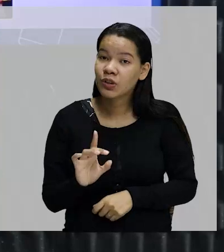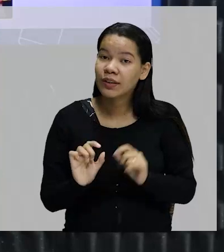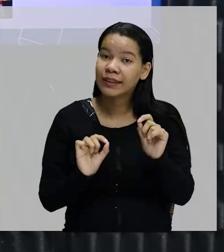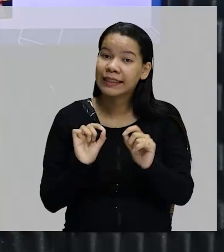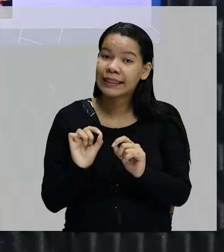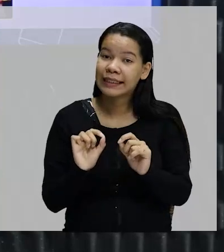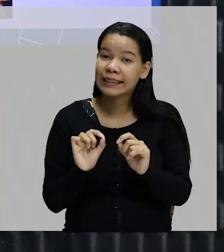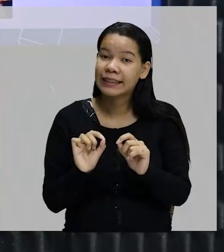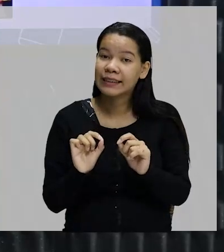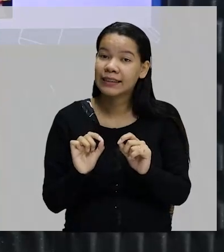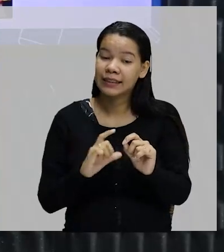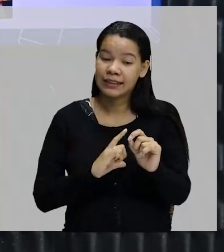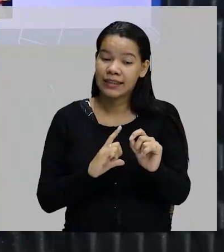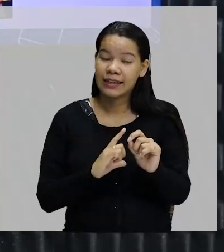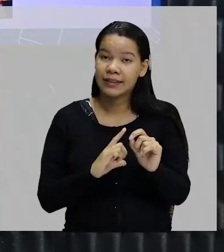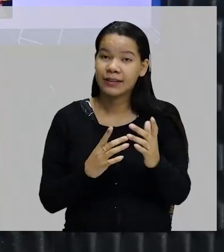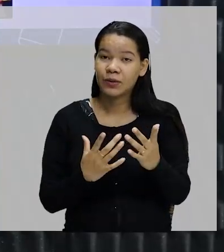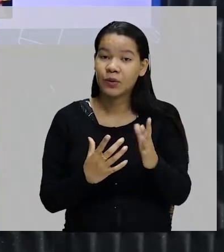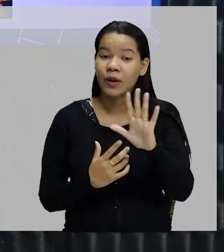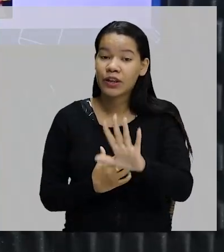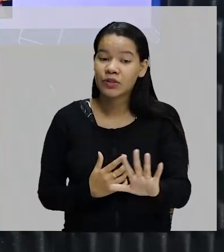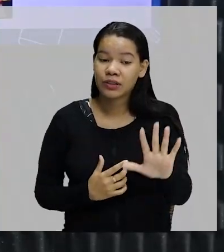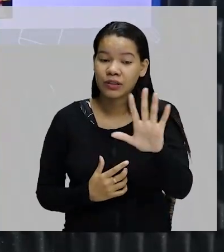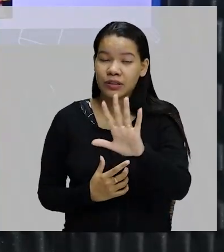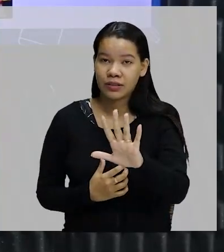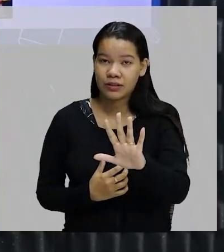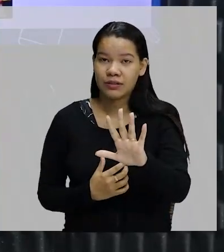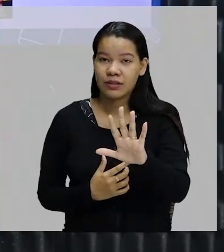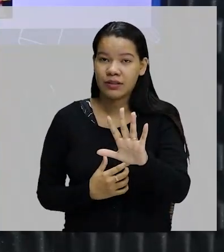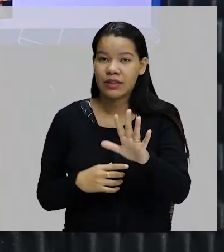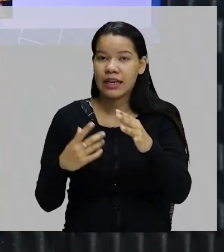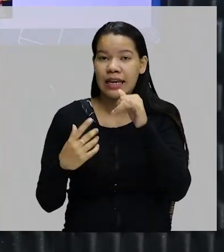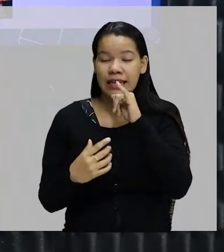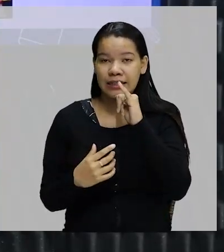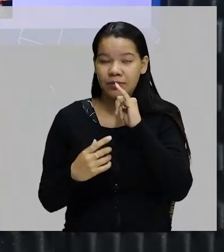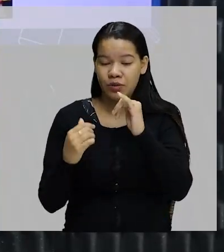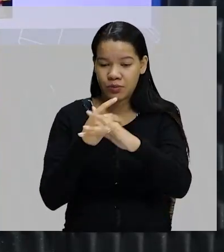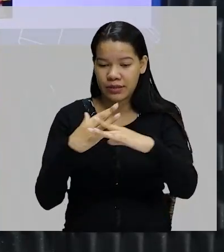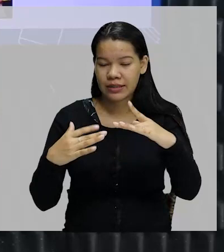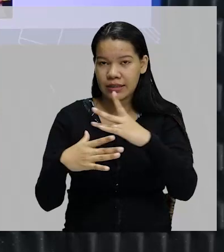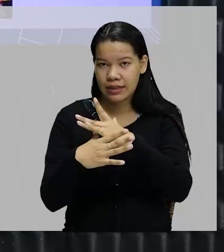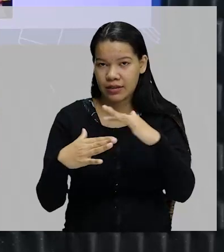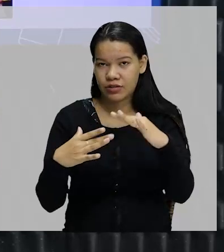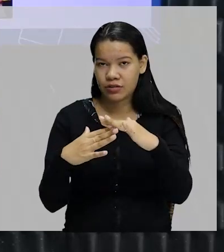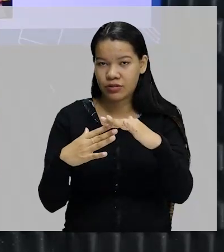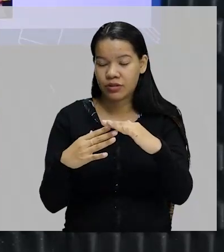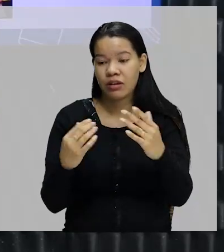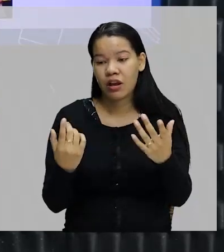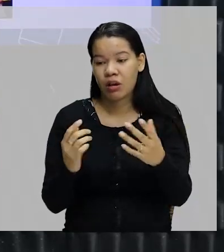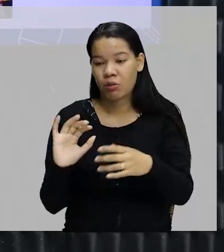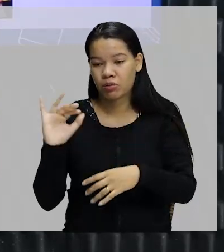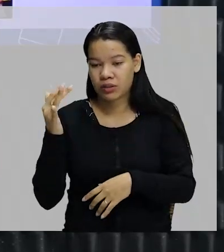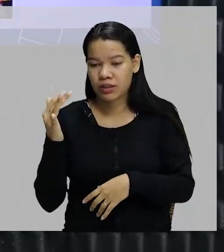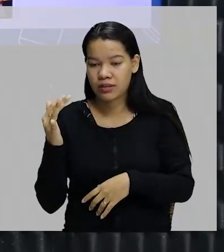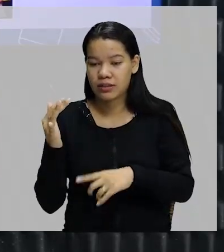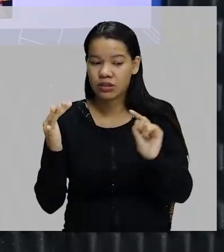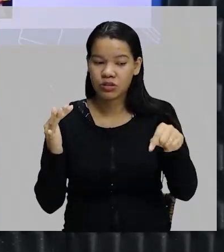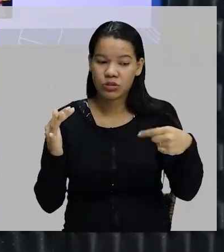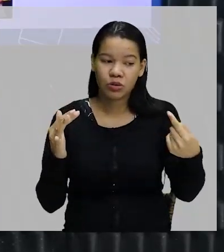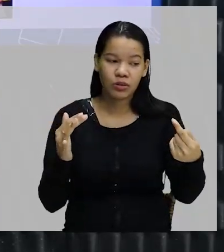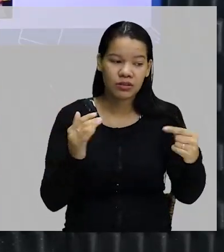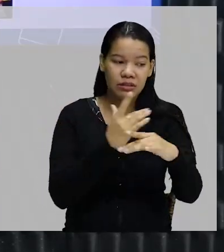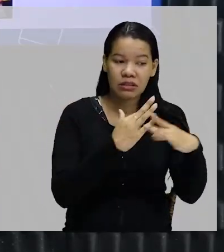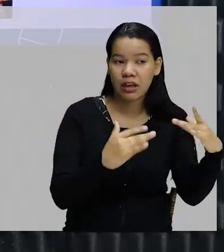aquela questão do regionalismo. Numa cidade, num estado acontece de uma forma, no outro estado